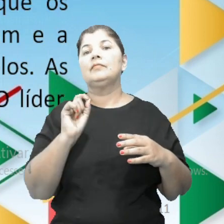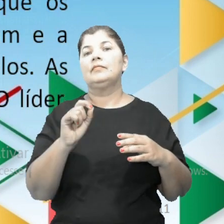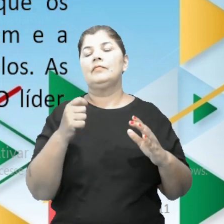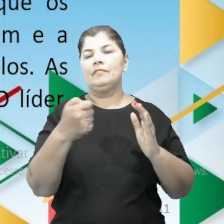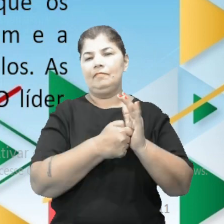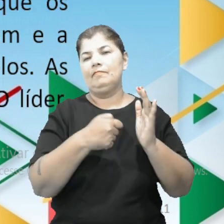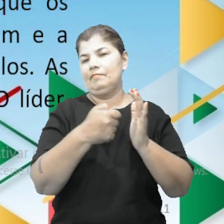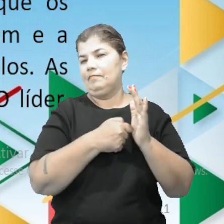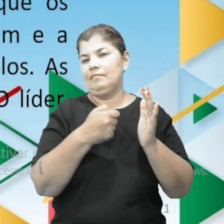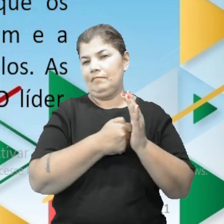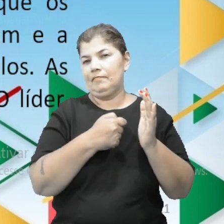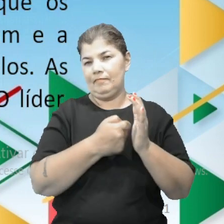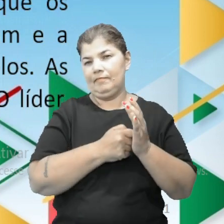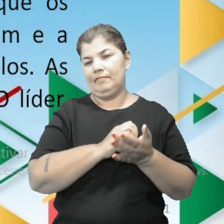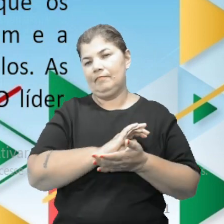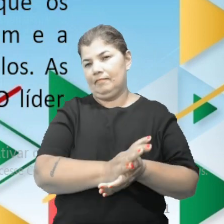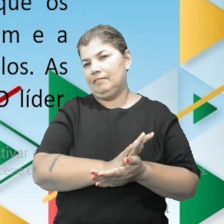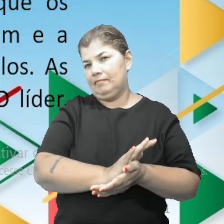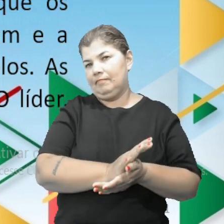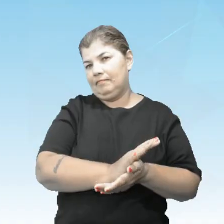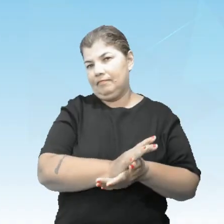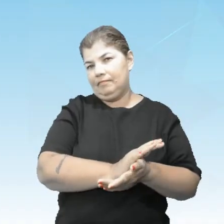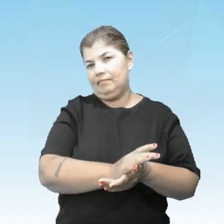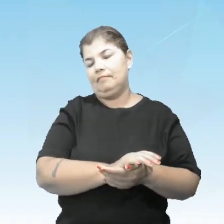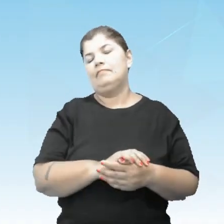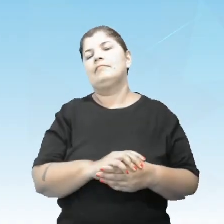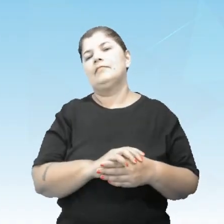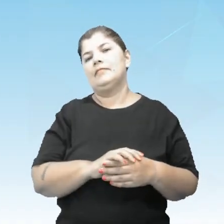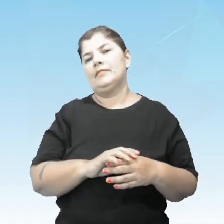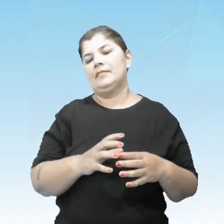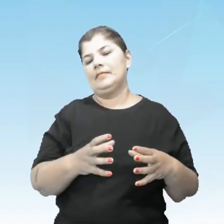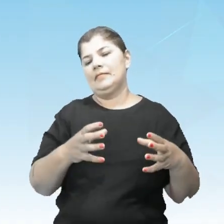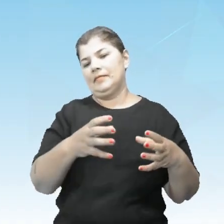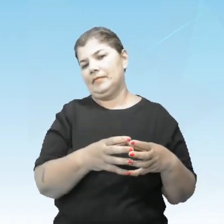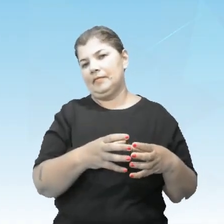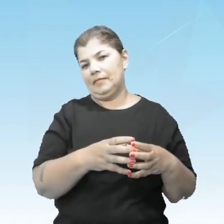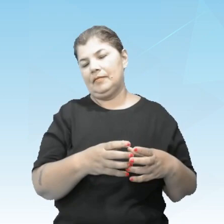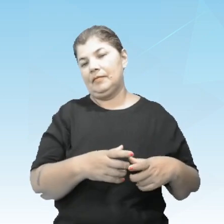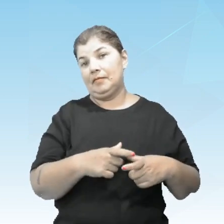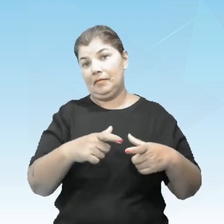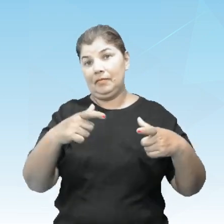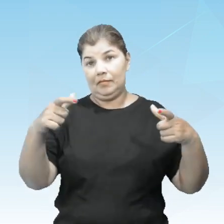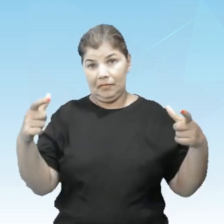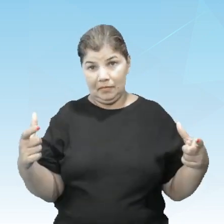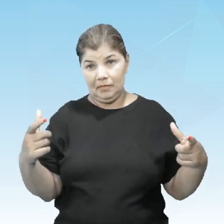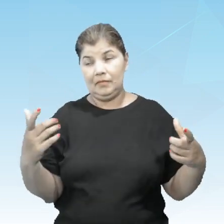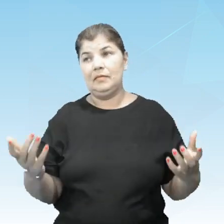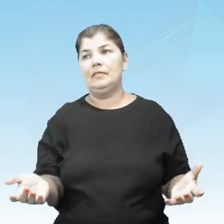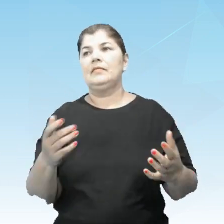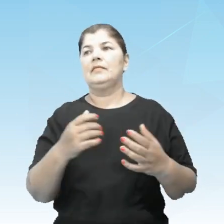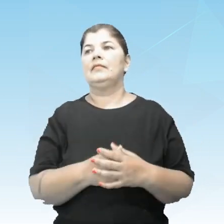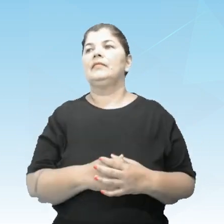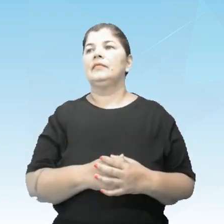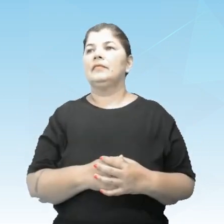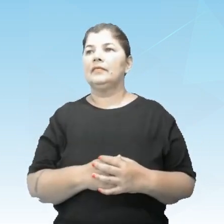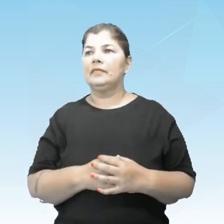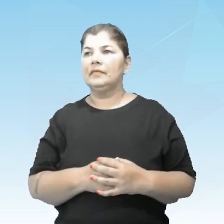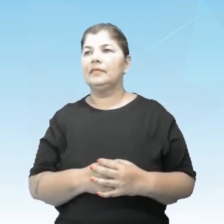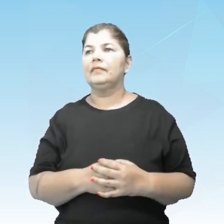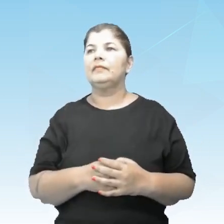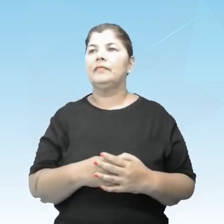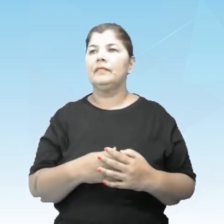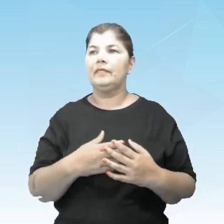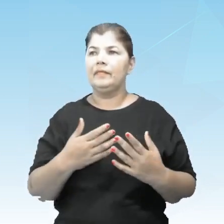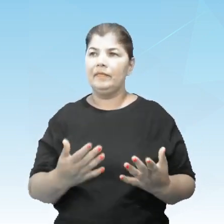e que a opressão sobre os mitaios aumentavam, Então, o curaca